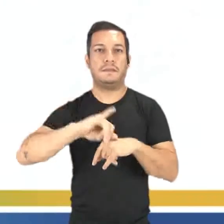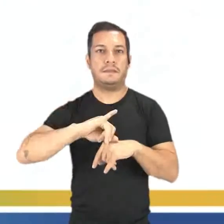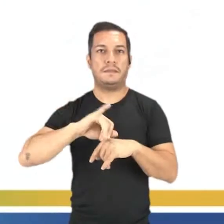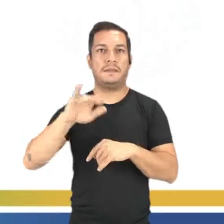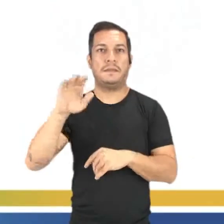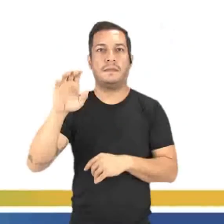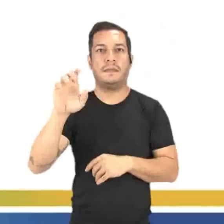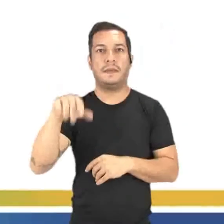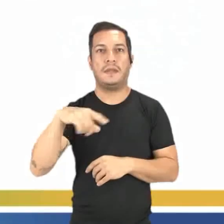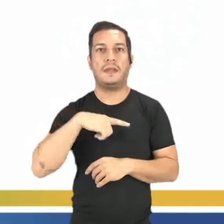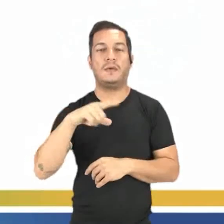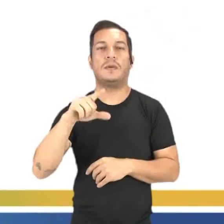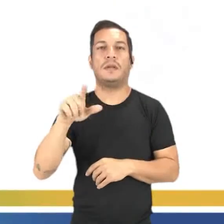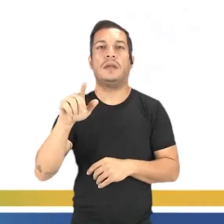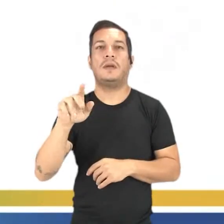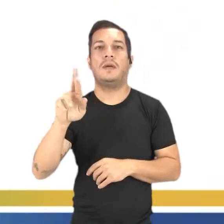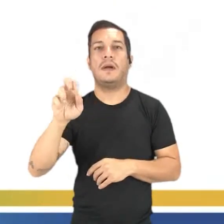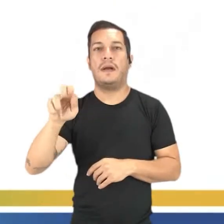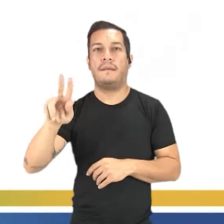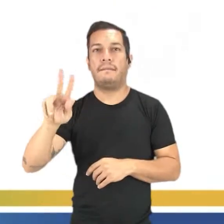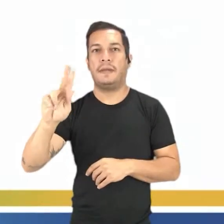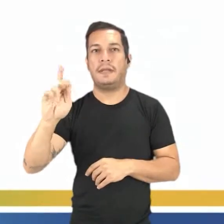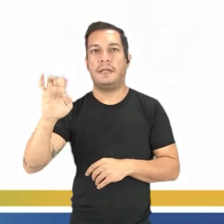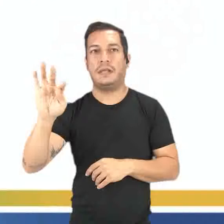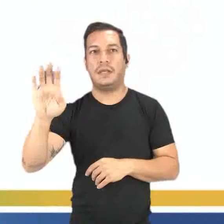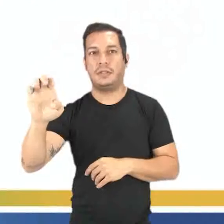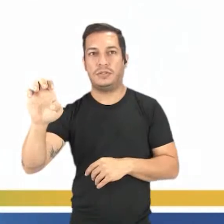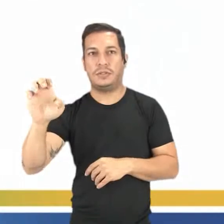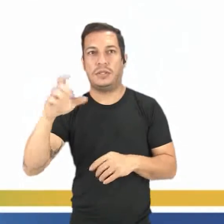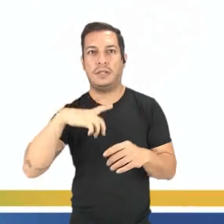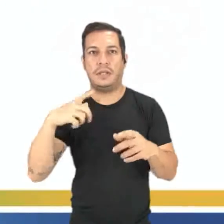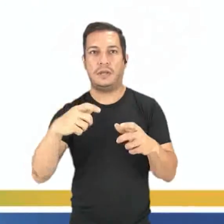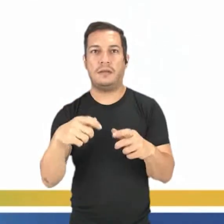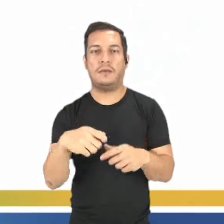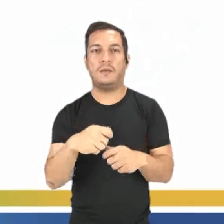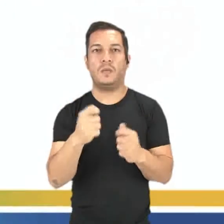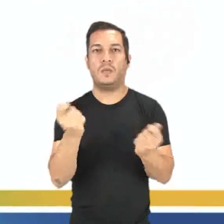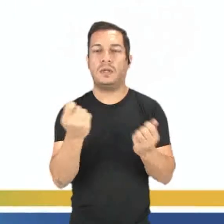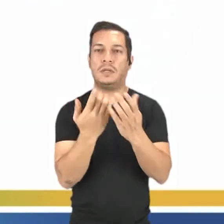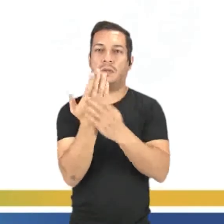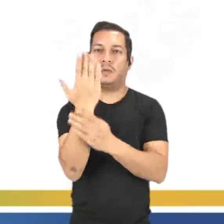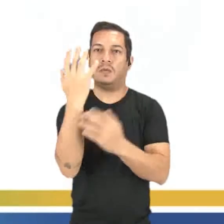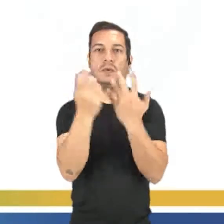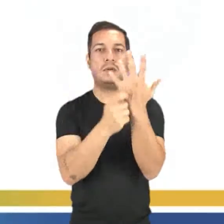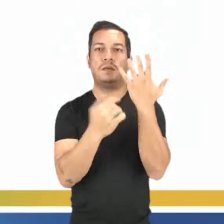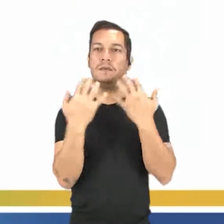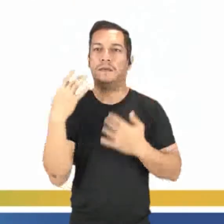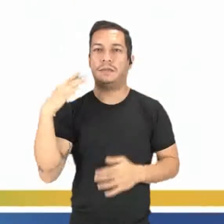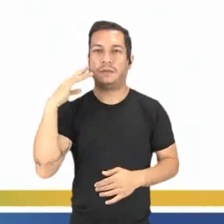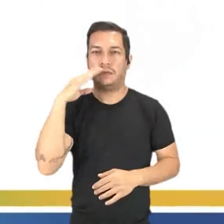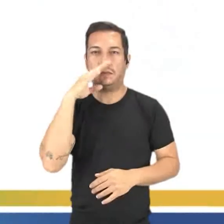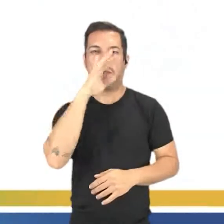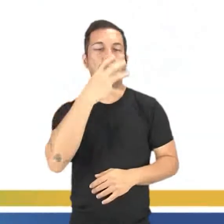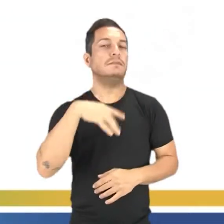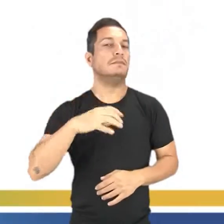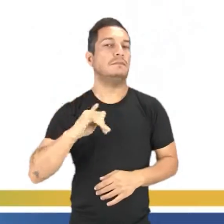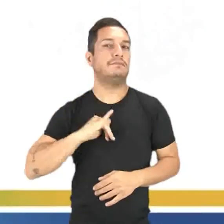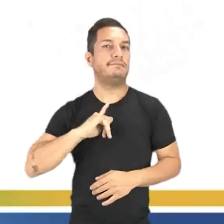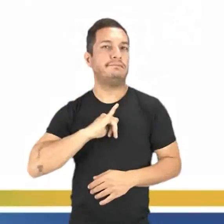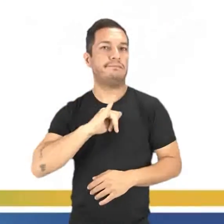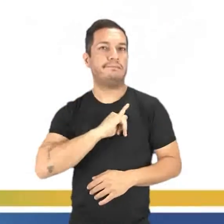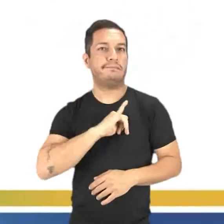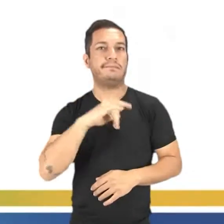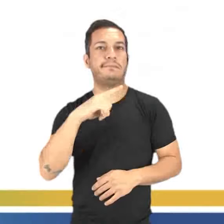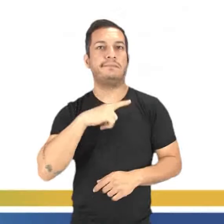emurchece um ramilhete. E entre um leque e umas luvas perfumadas,